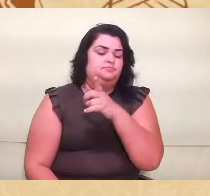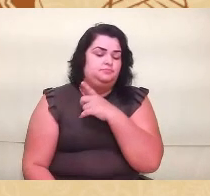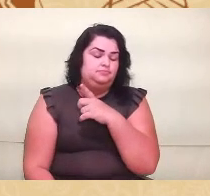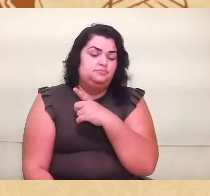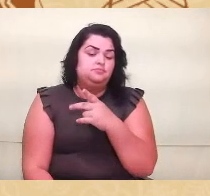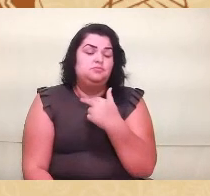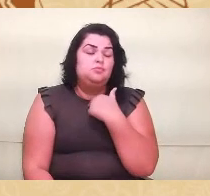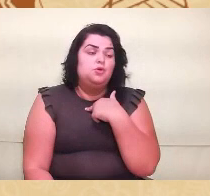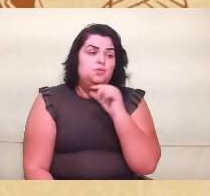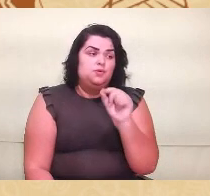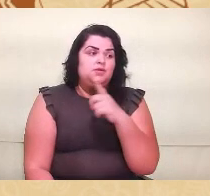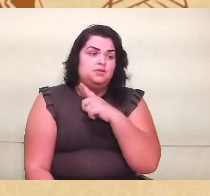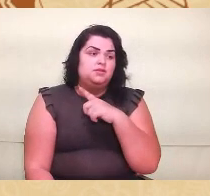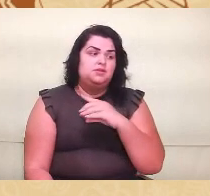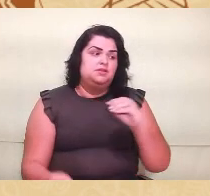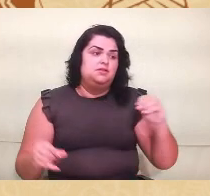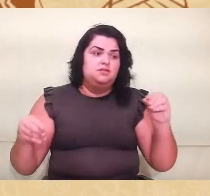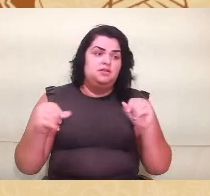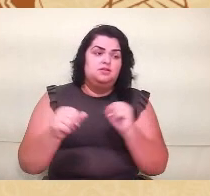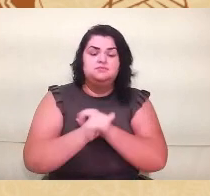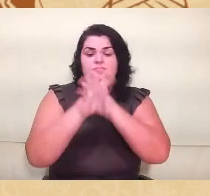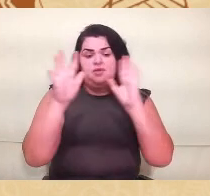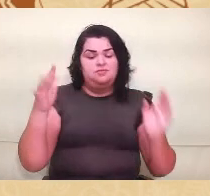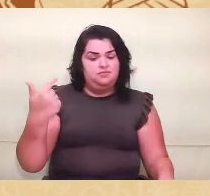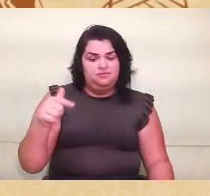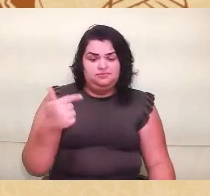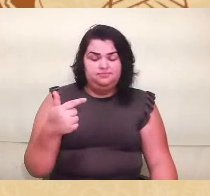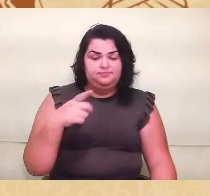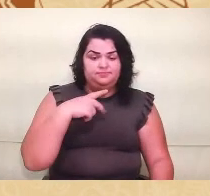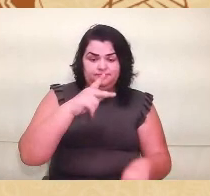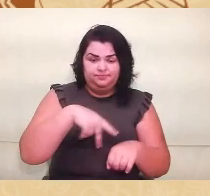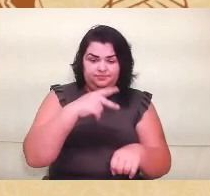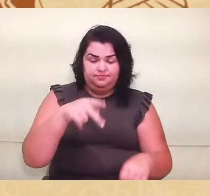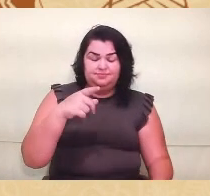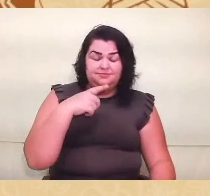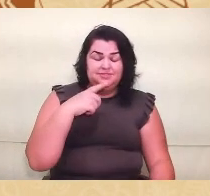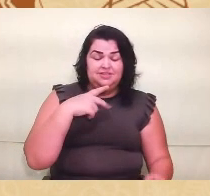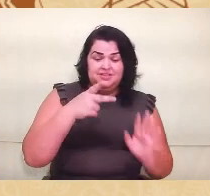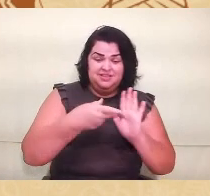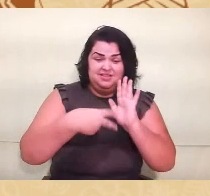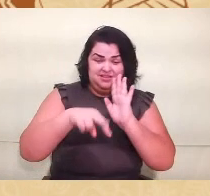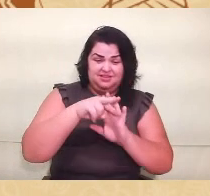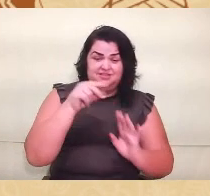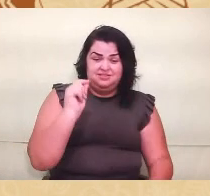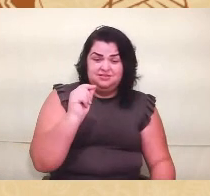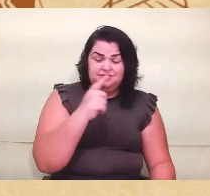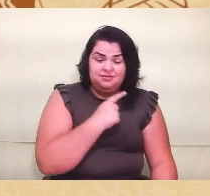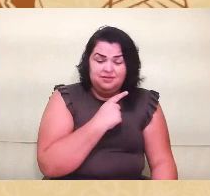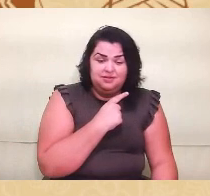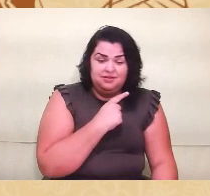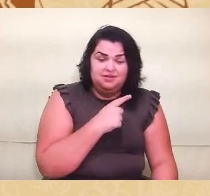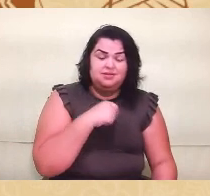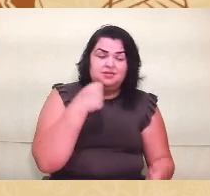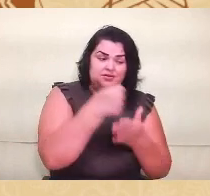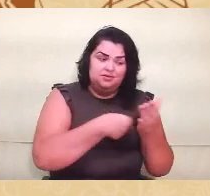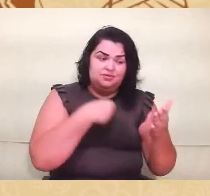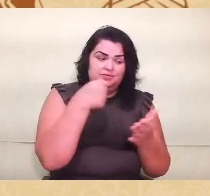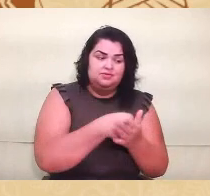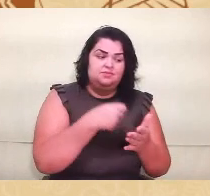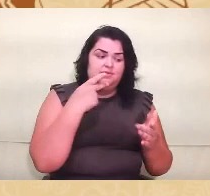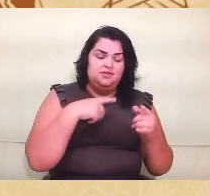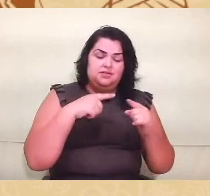a terra para ser explorada. E nesse país aqui, que é um país agrário, quando você está na luta pelo território,